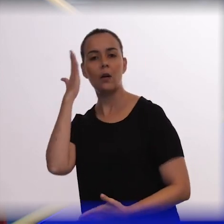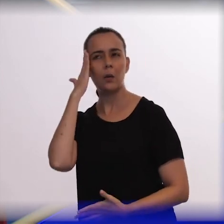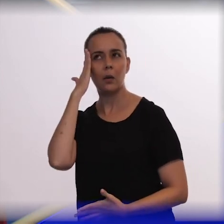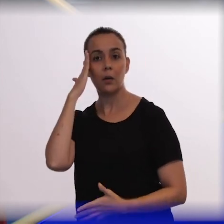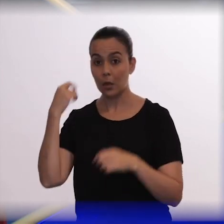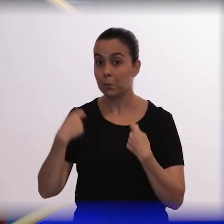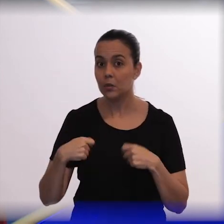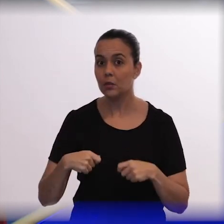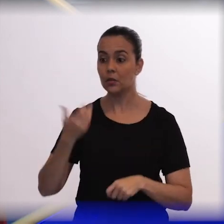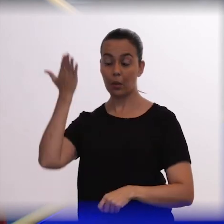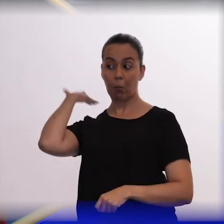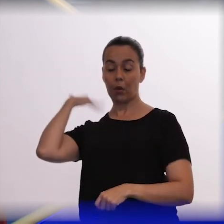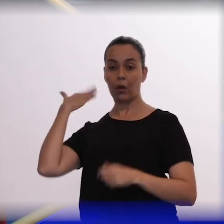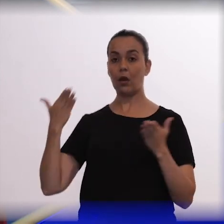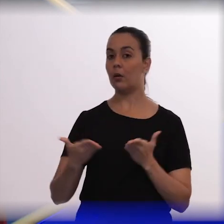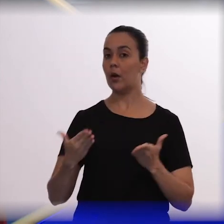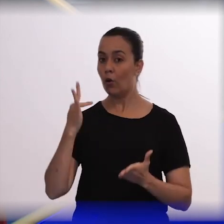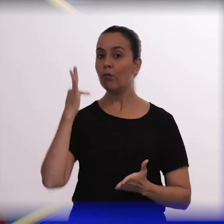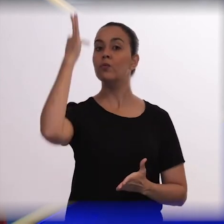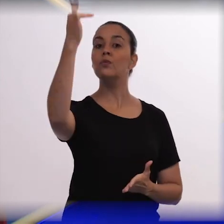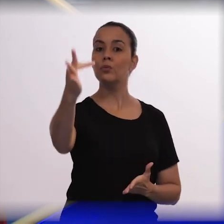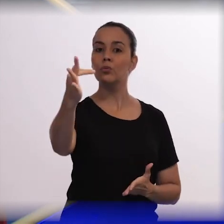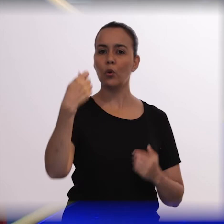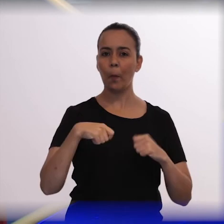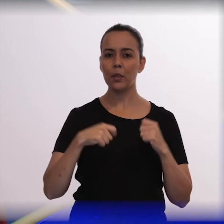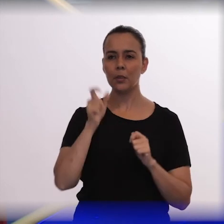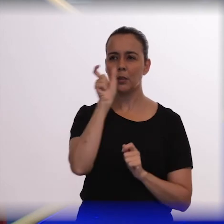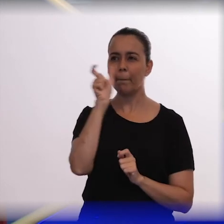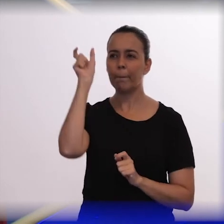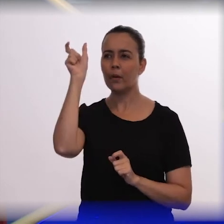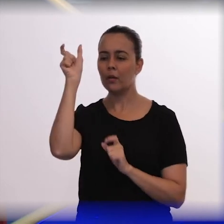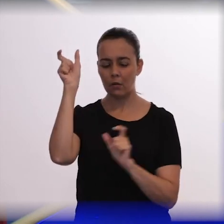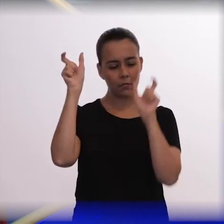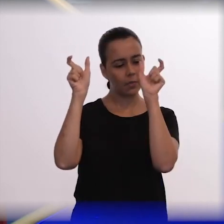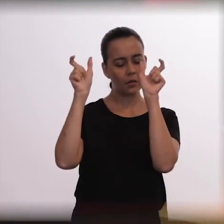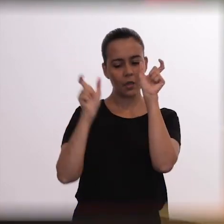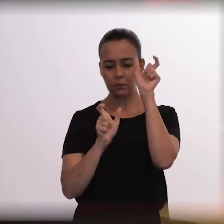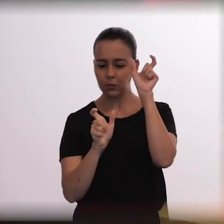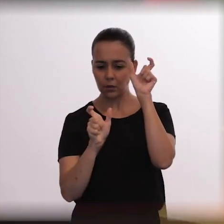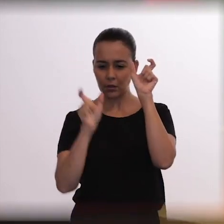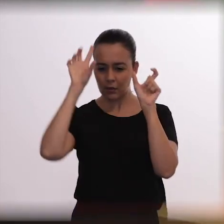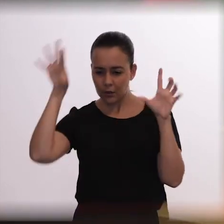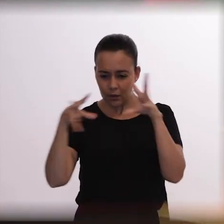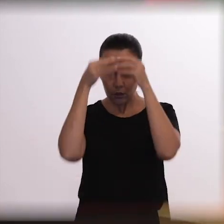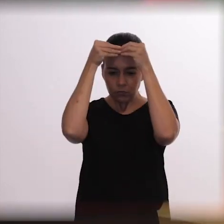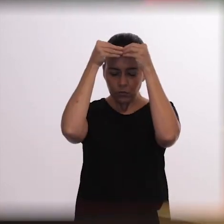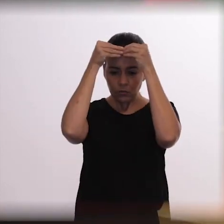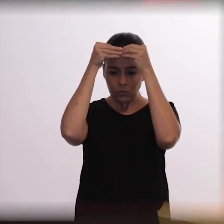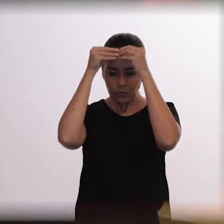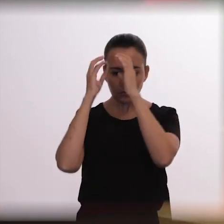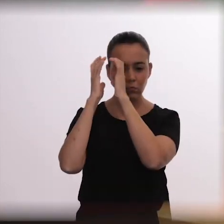passado, presente, futuro, tem que haver palavras, tem que haver cenas mentais, representações.